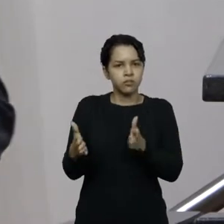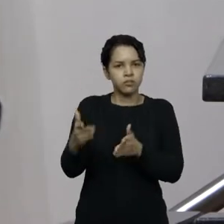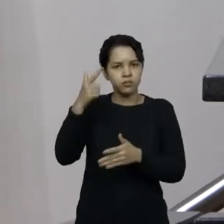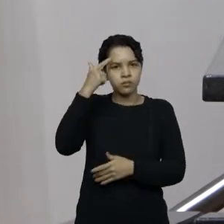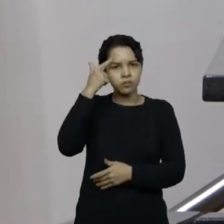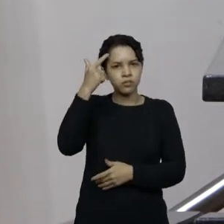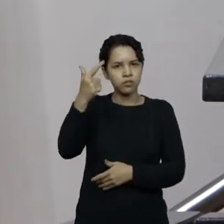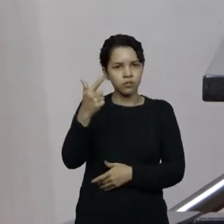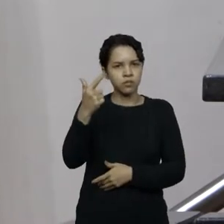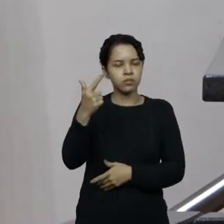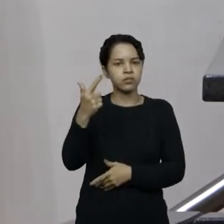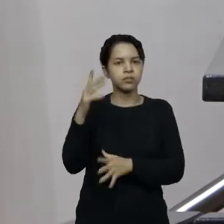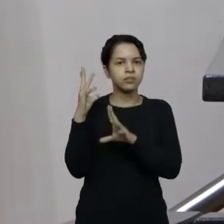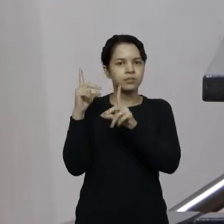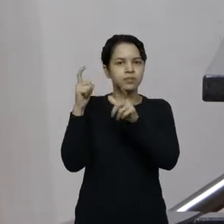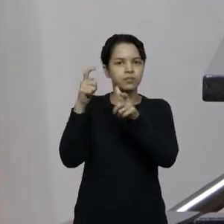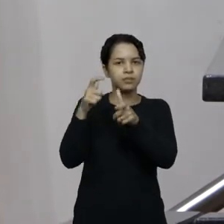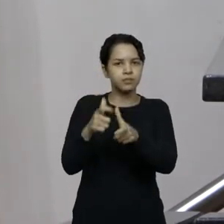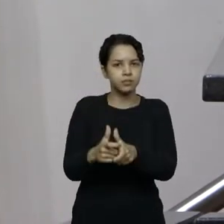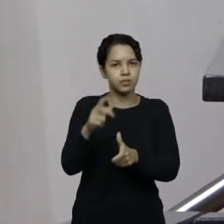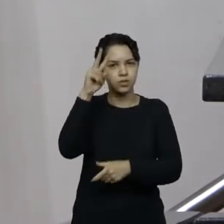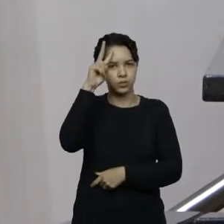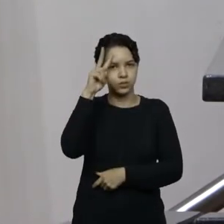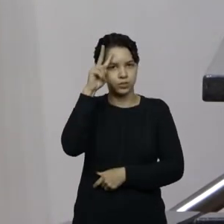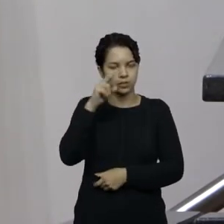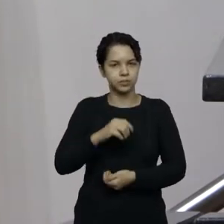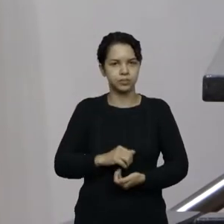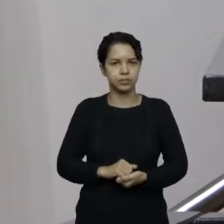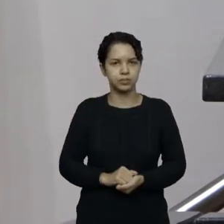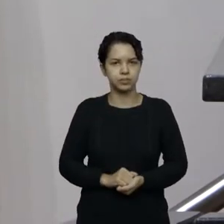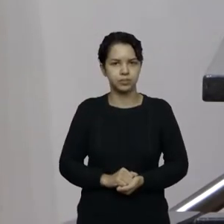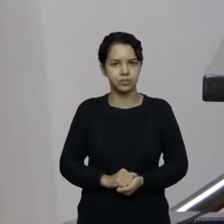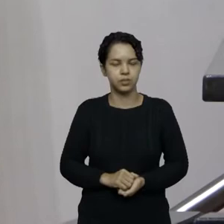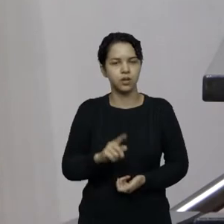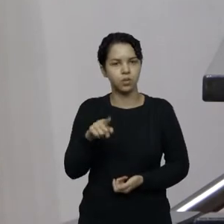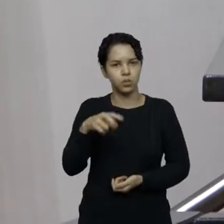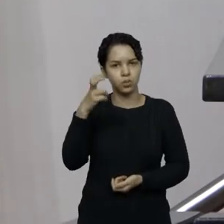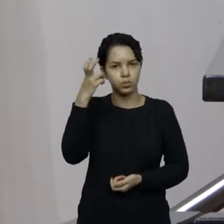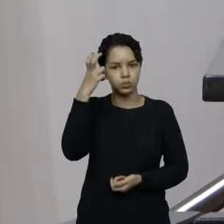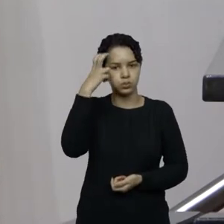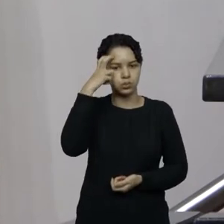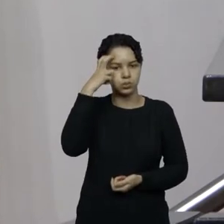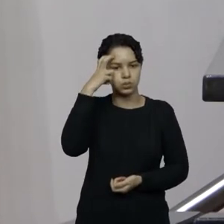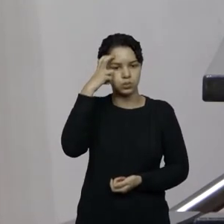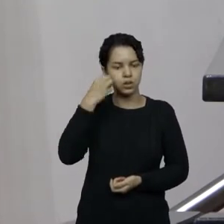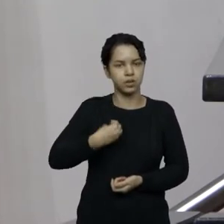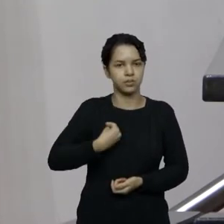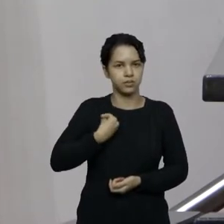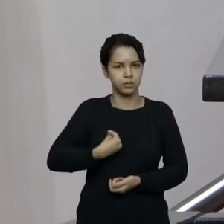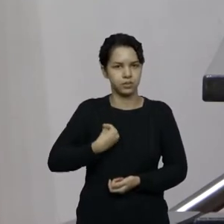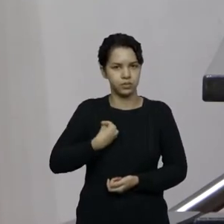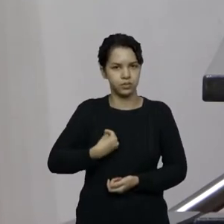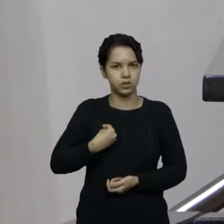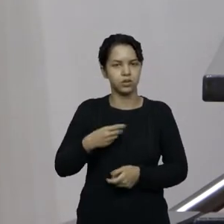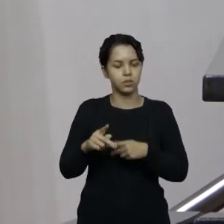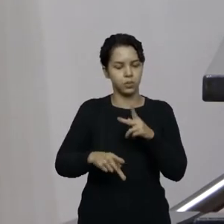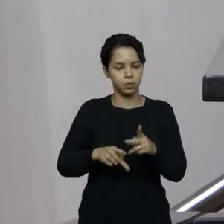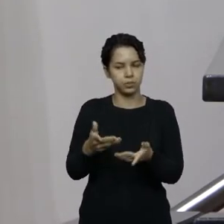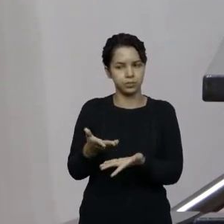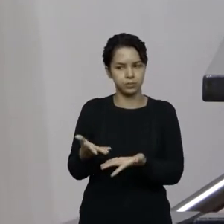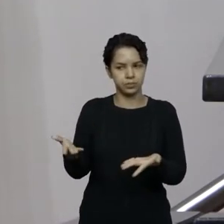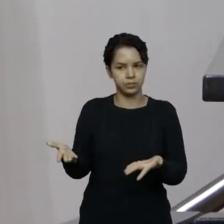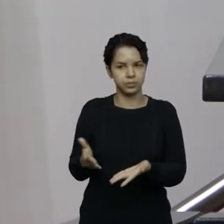e resgatar esta história mas gato a cultura a vida desse povo todo